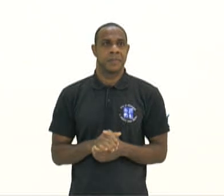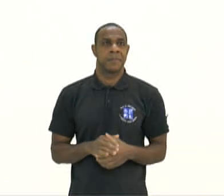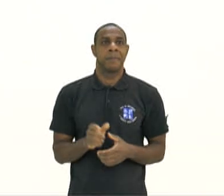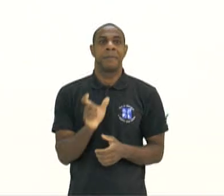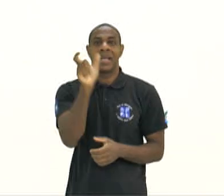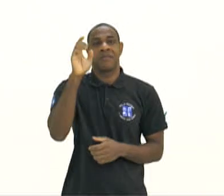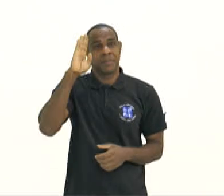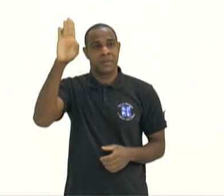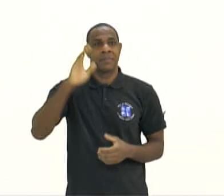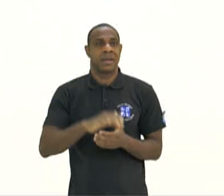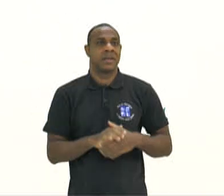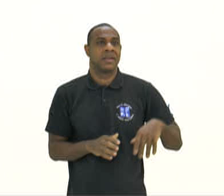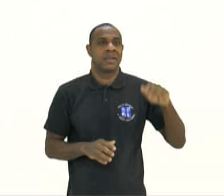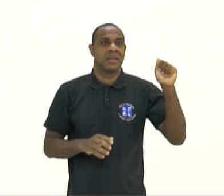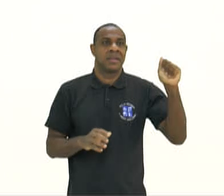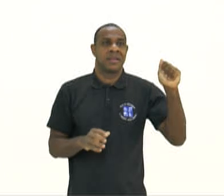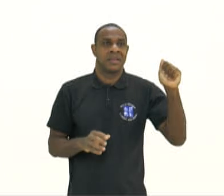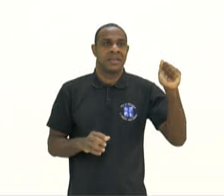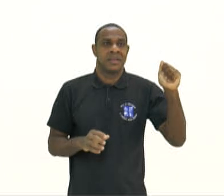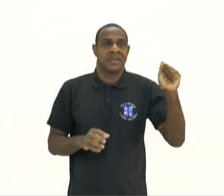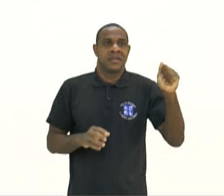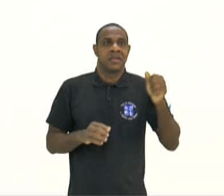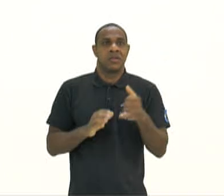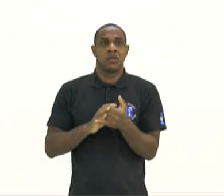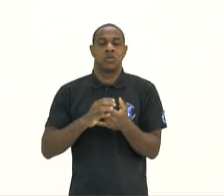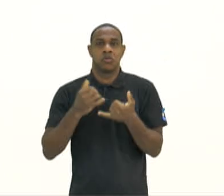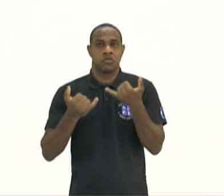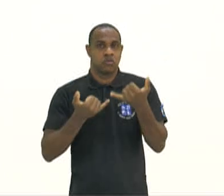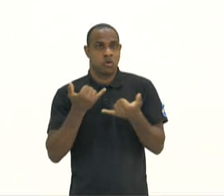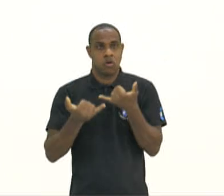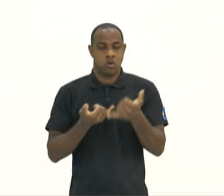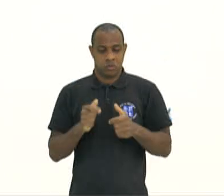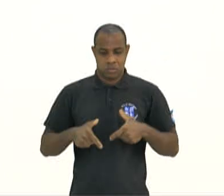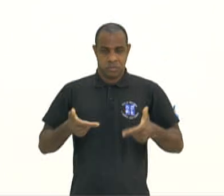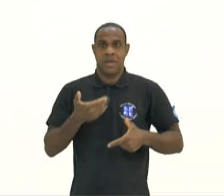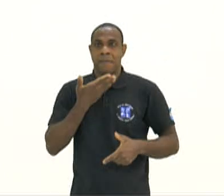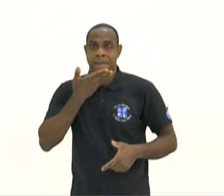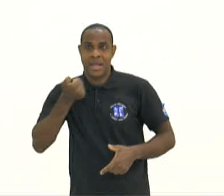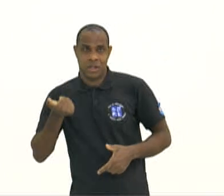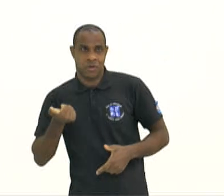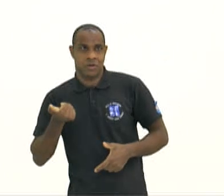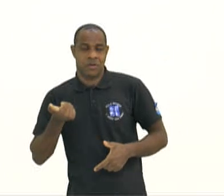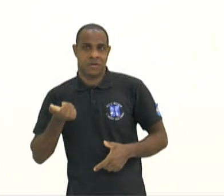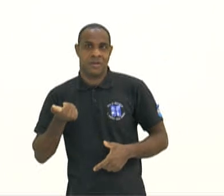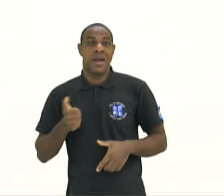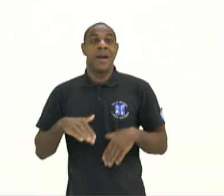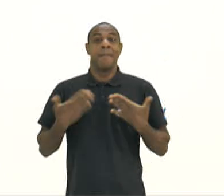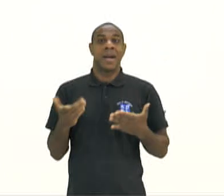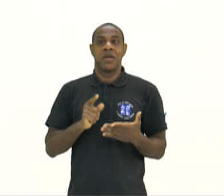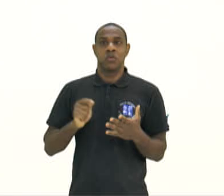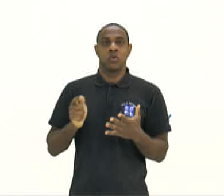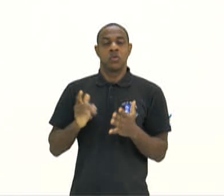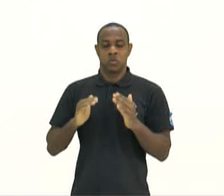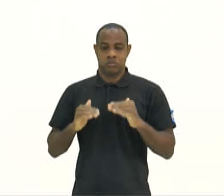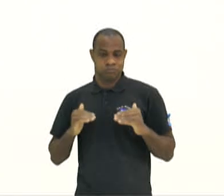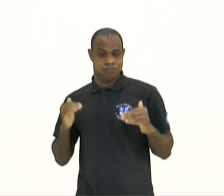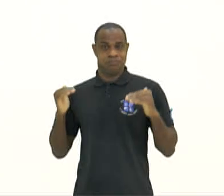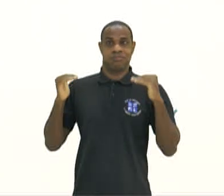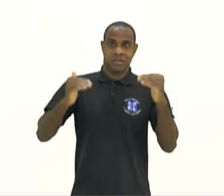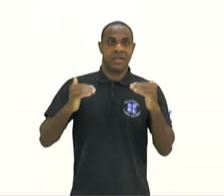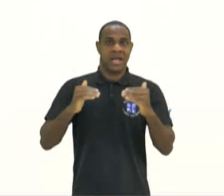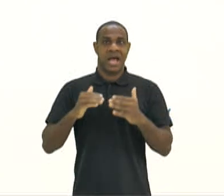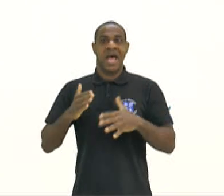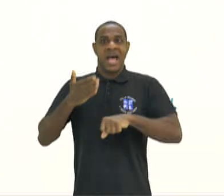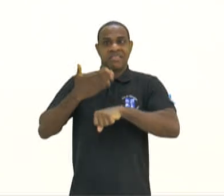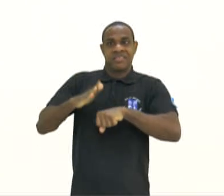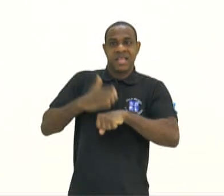palavra-chave, jogos ativos são melhores do que nada, mas não supera, não equivale à atividade real, né, que